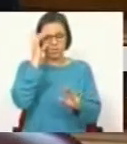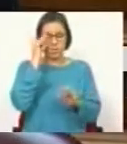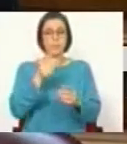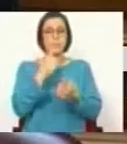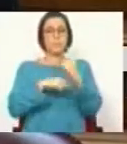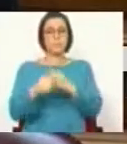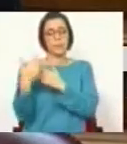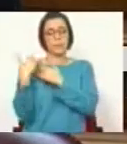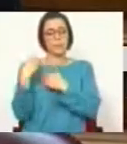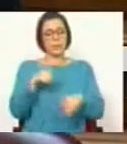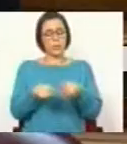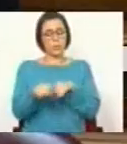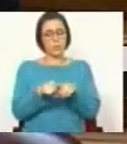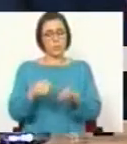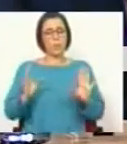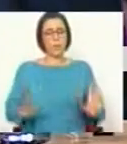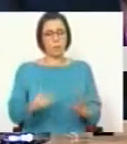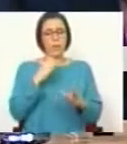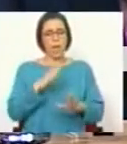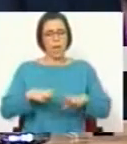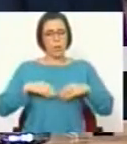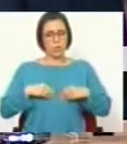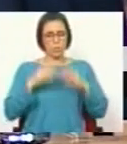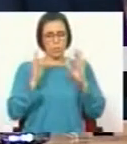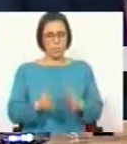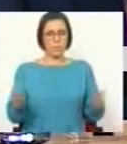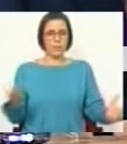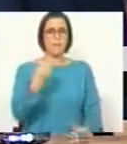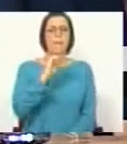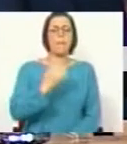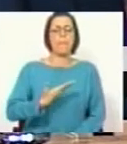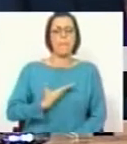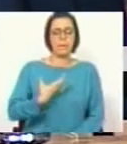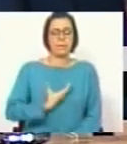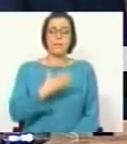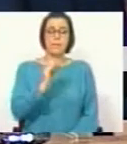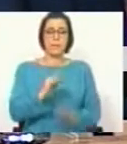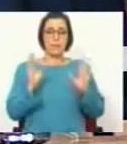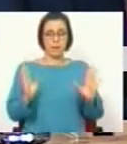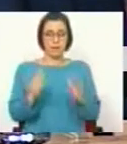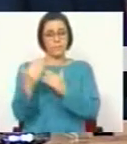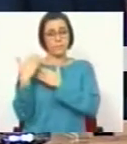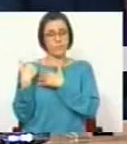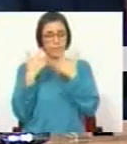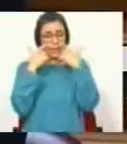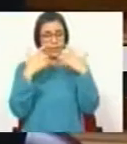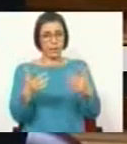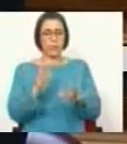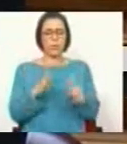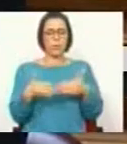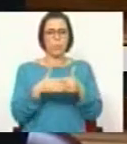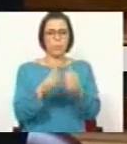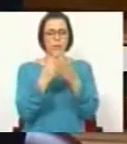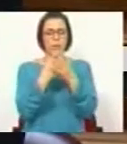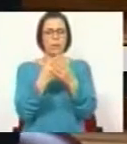as responsabilidades políticas devem ser assumidas. O PSD e o CDS foram responsáveis por um processo